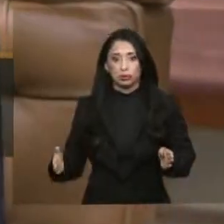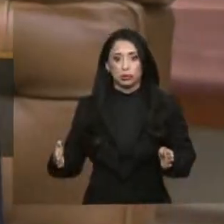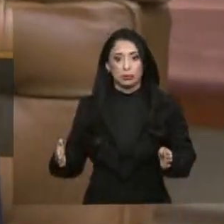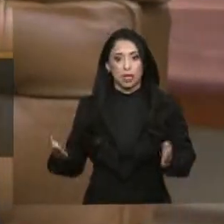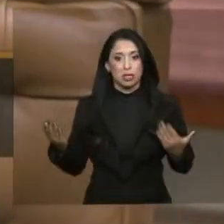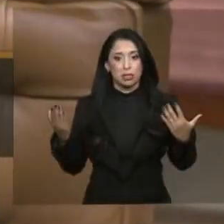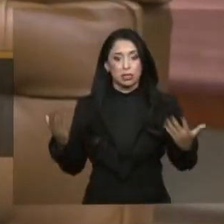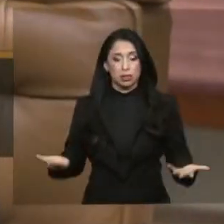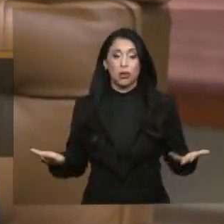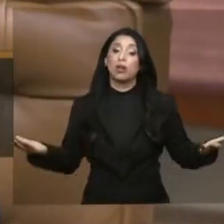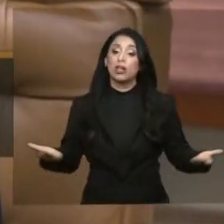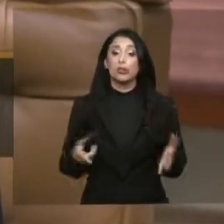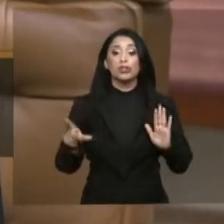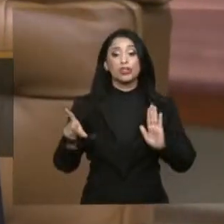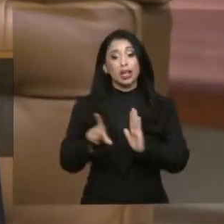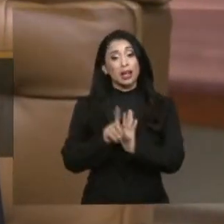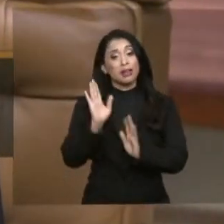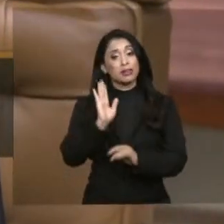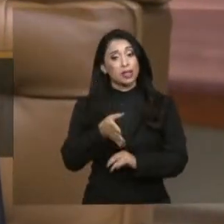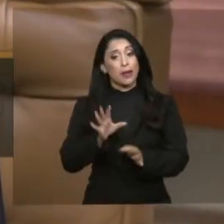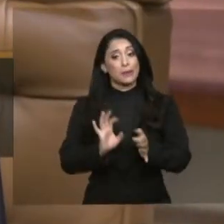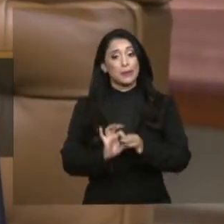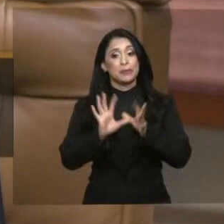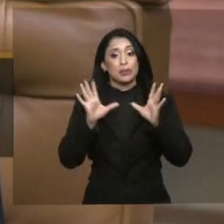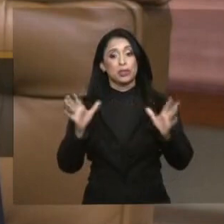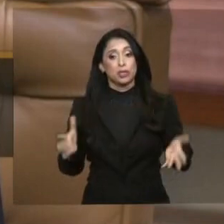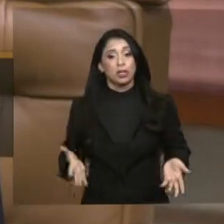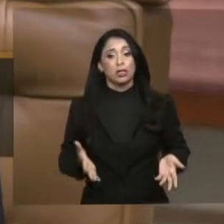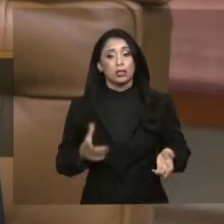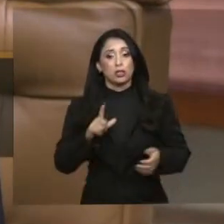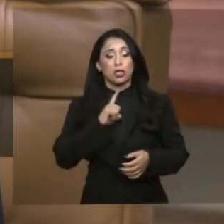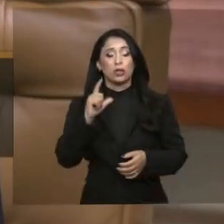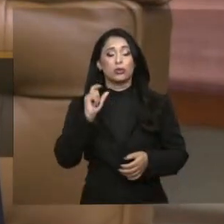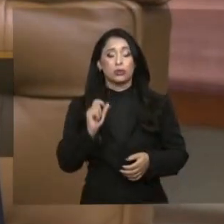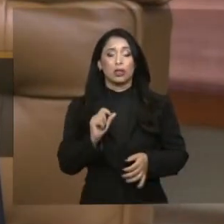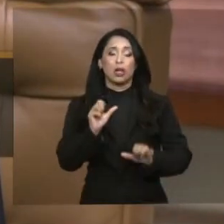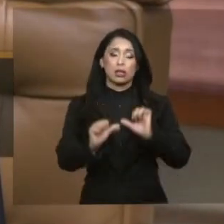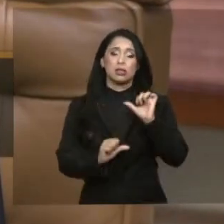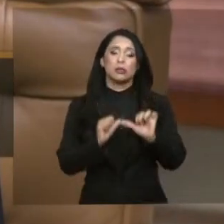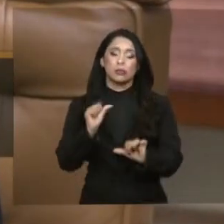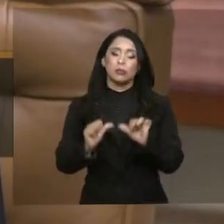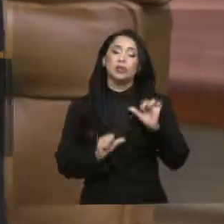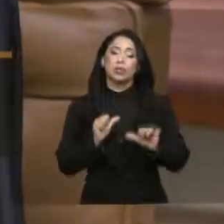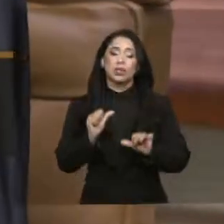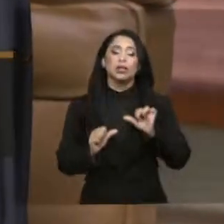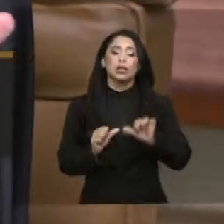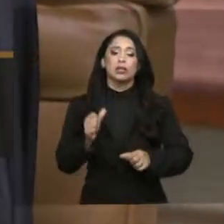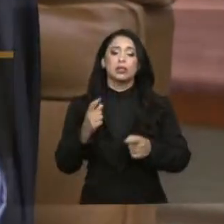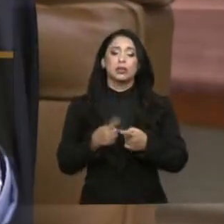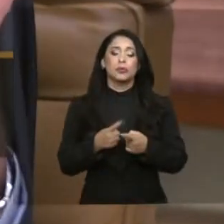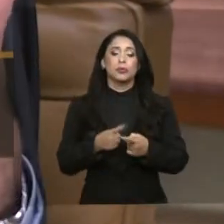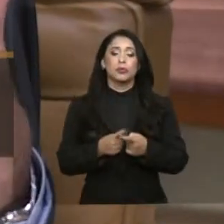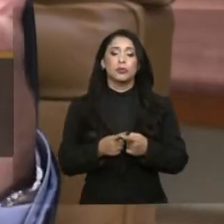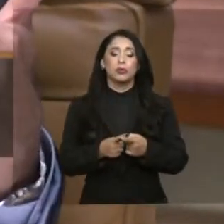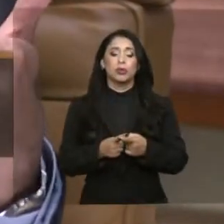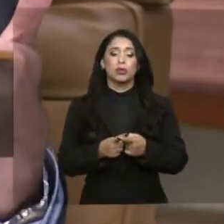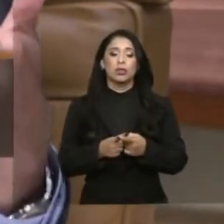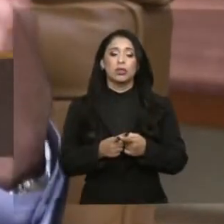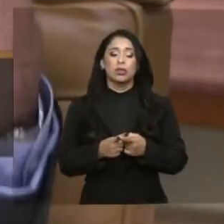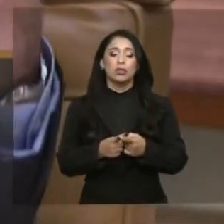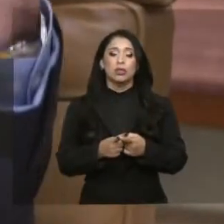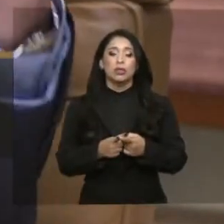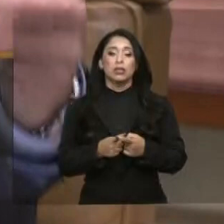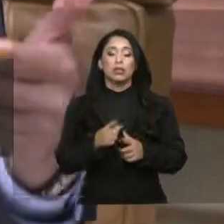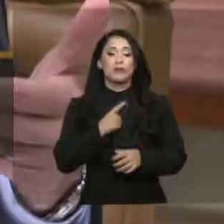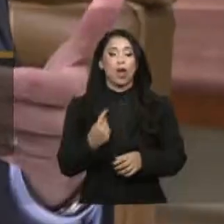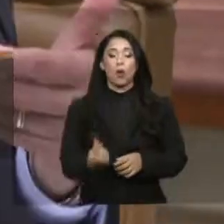nas prisões. E hoje é lei, até permitindo, né, na alteração, porque, de fato, remanesceu